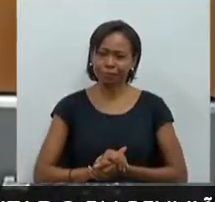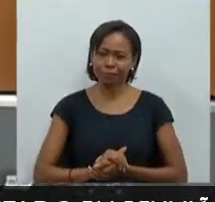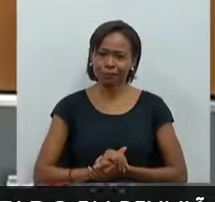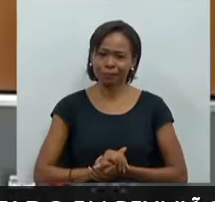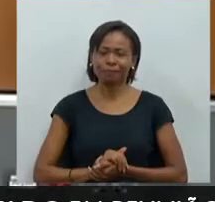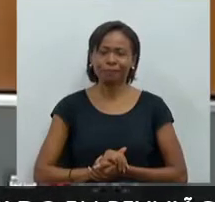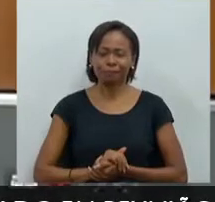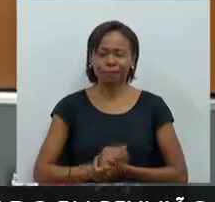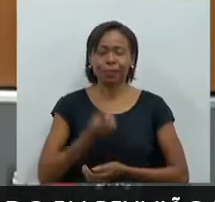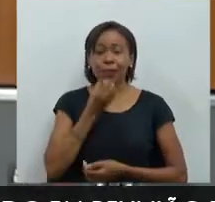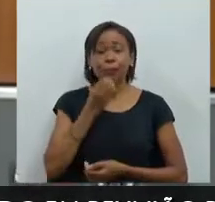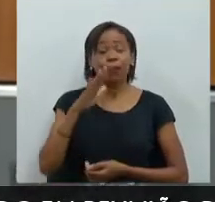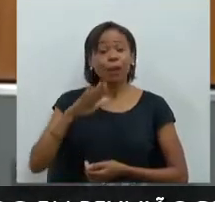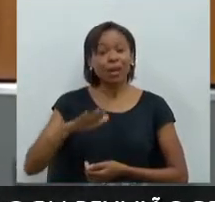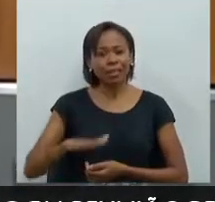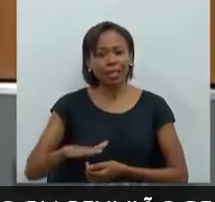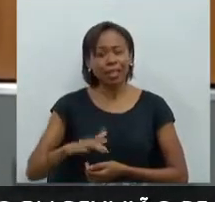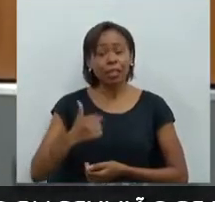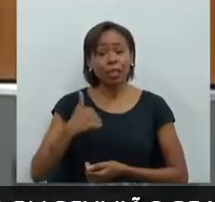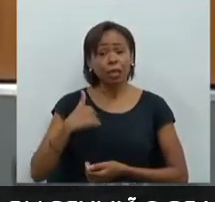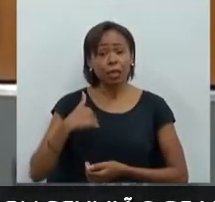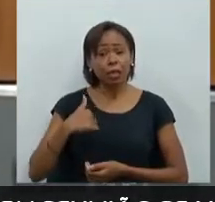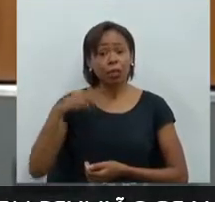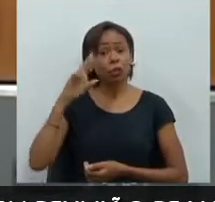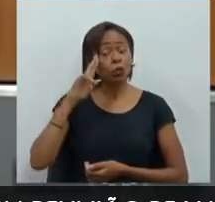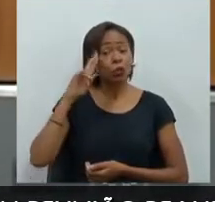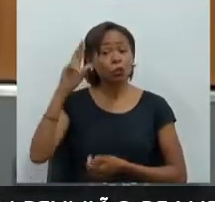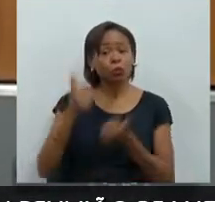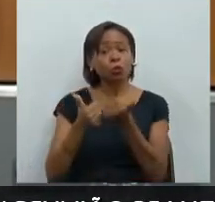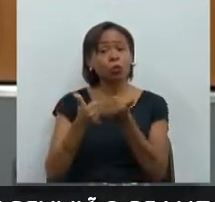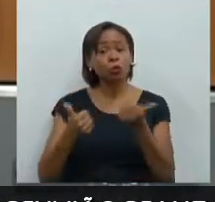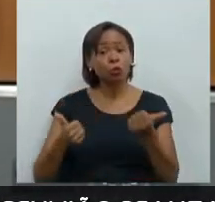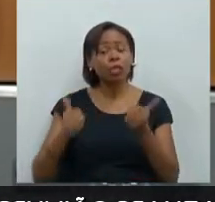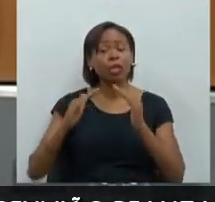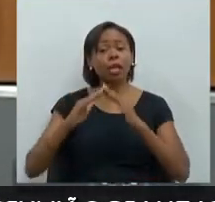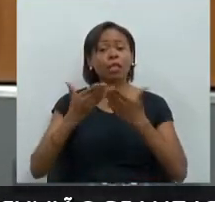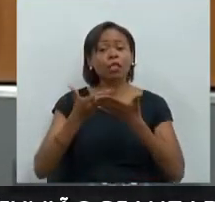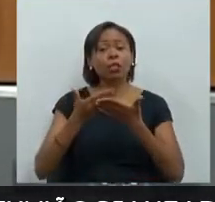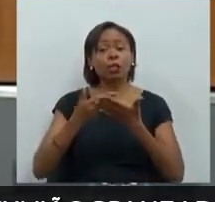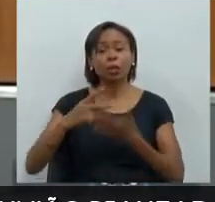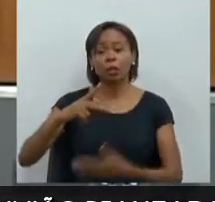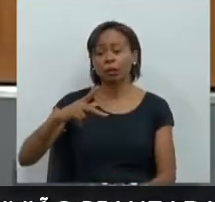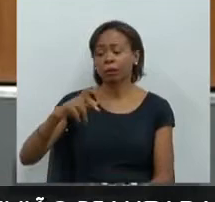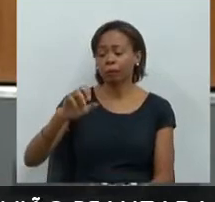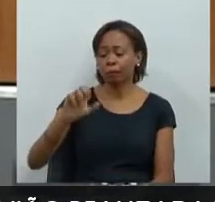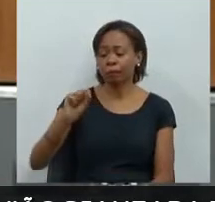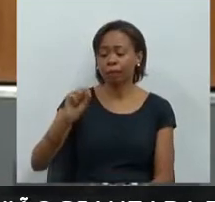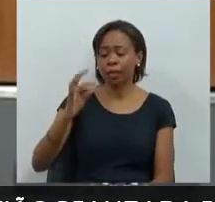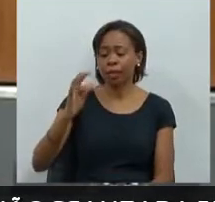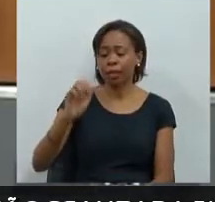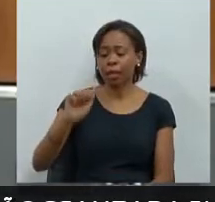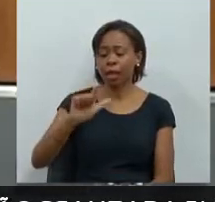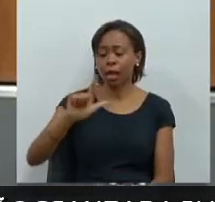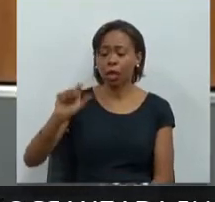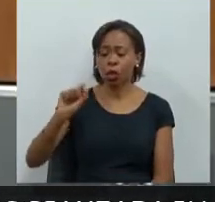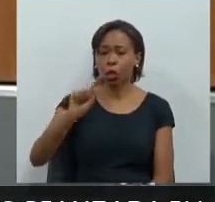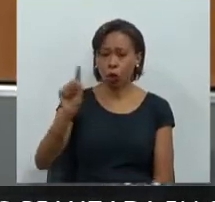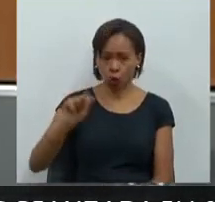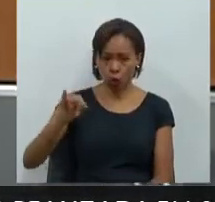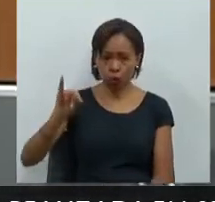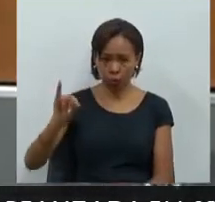Gente, boa tarde. Eu estou diretora da Escola Pestalozzi, por um tempo, né?